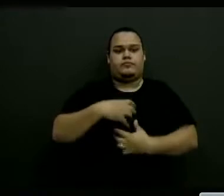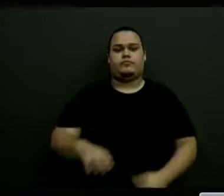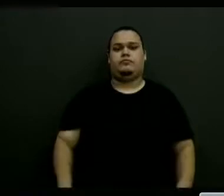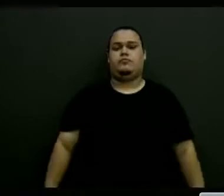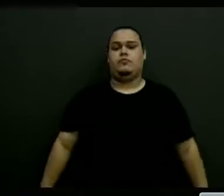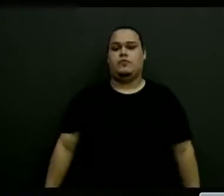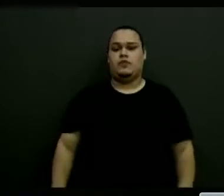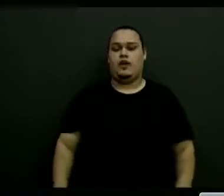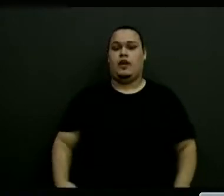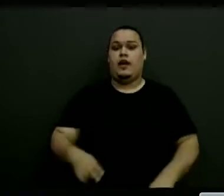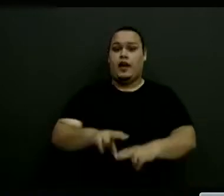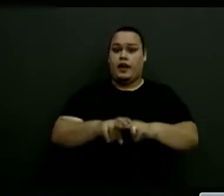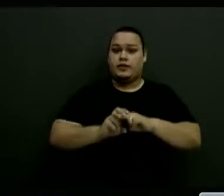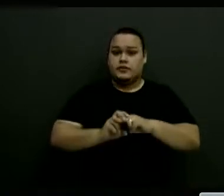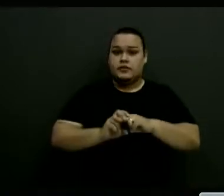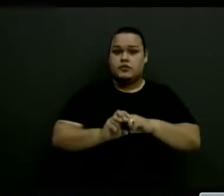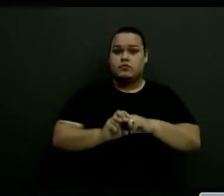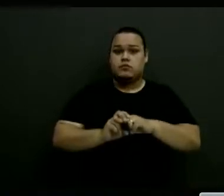Dunamis significa poder físico,